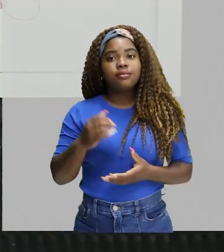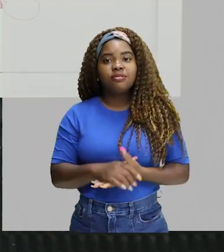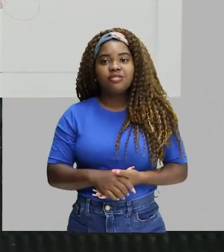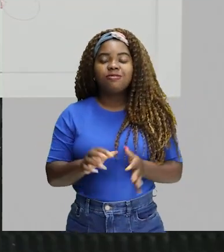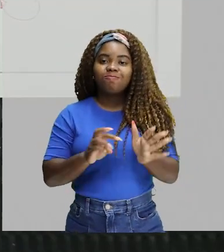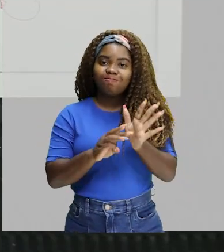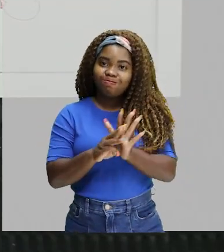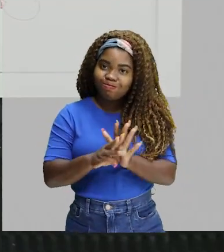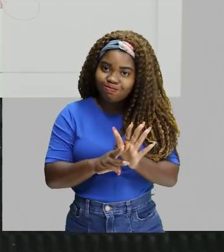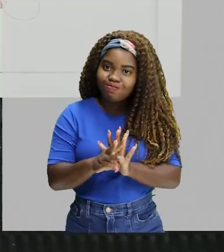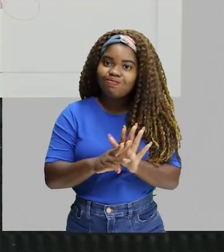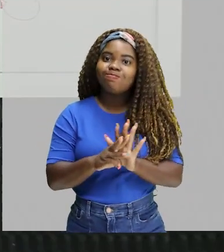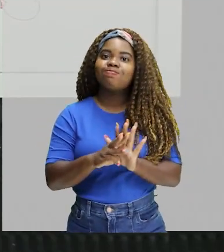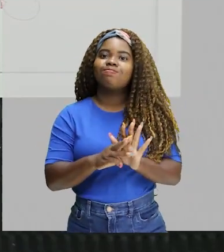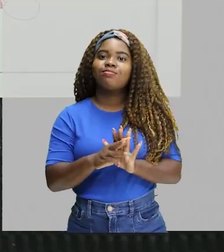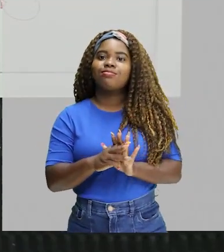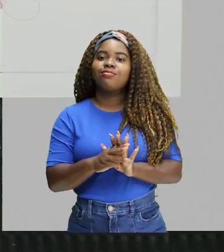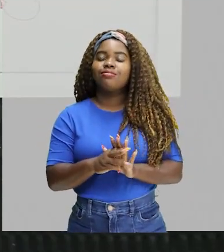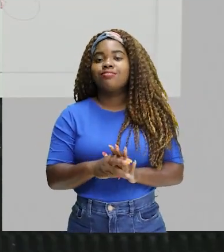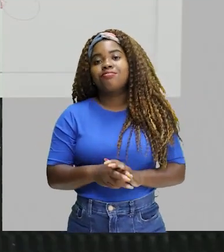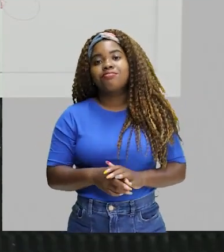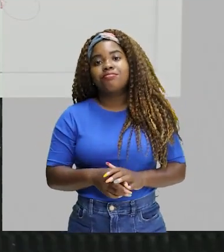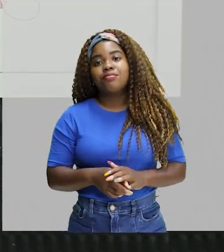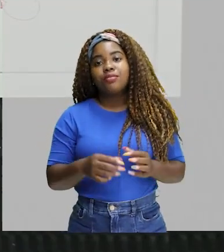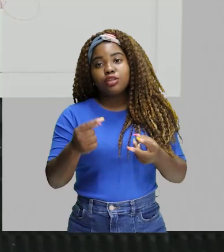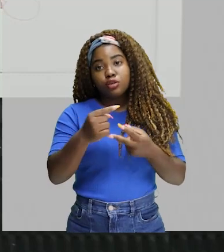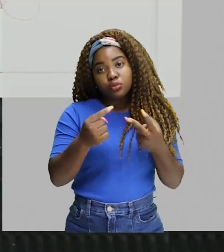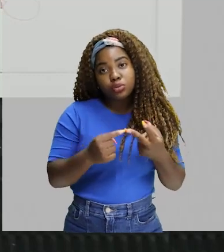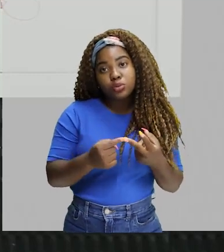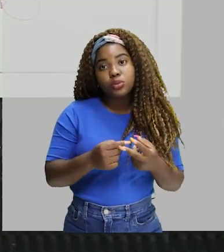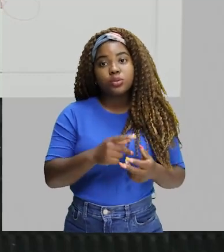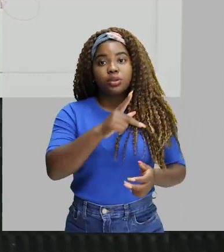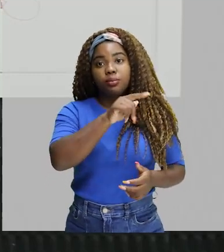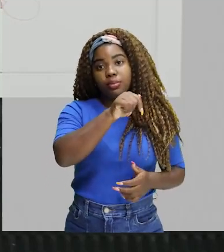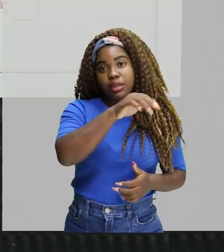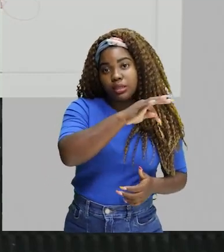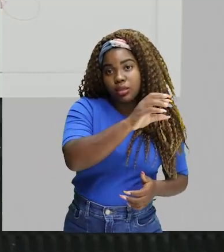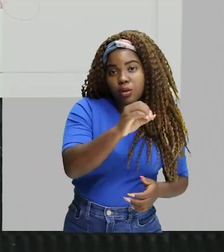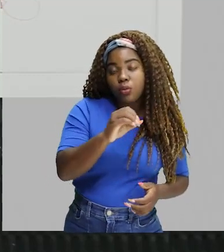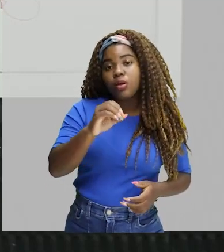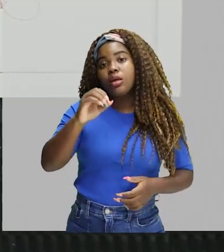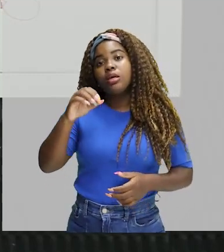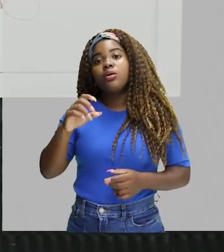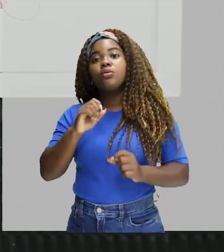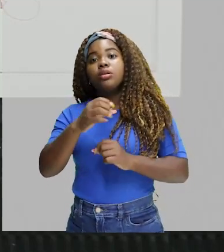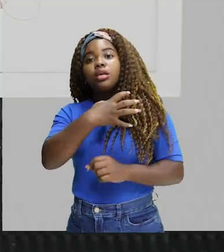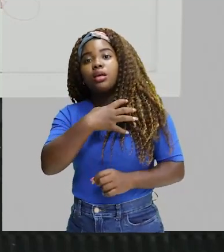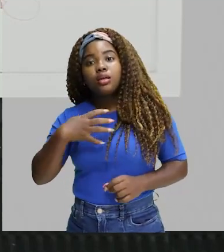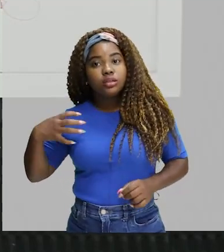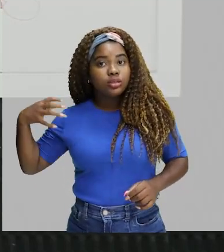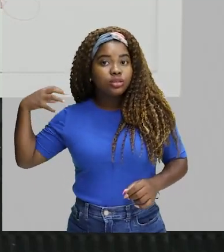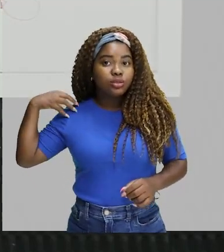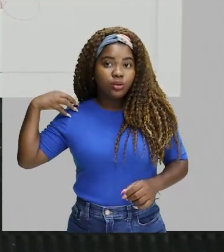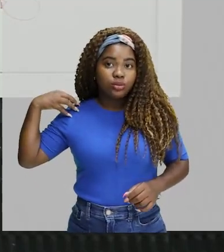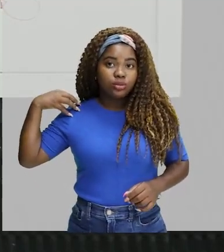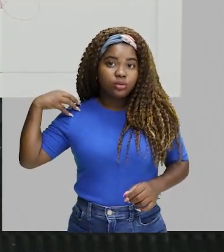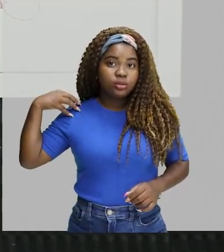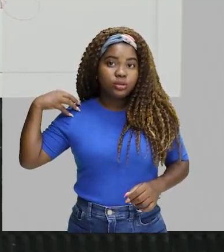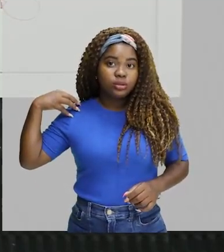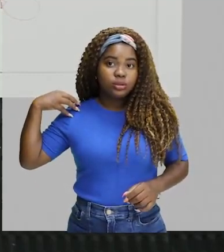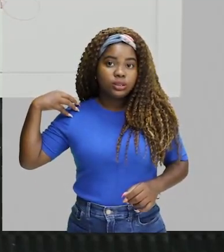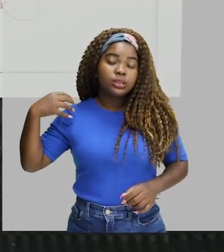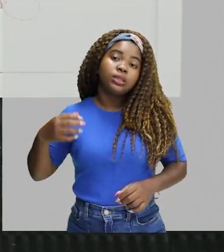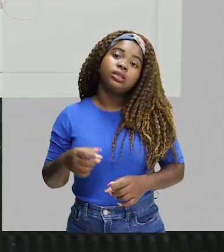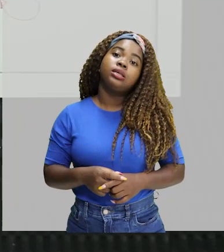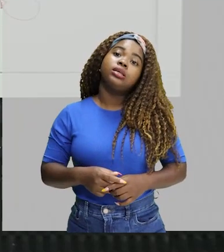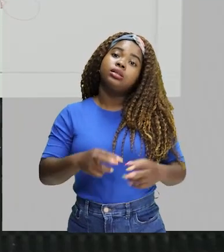então, ele vai ser comum aos dois, tanto a Platão quanto a Aristóteles. E o método dialético, ele é